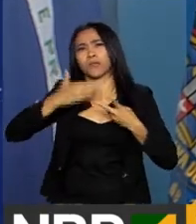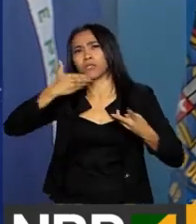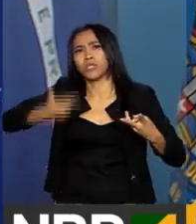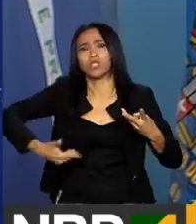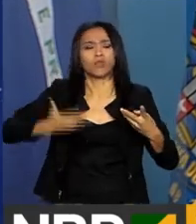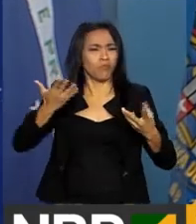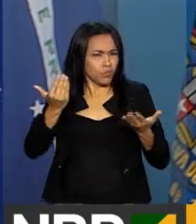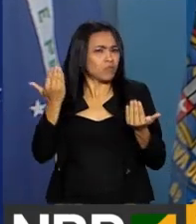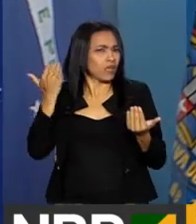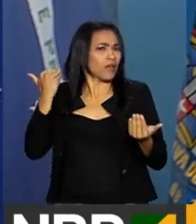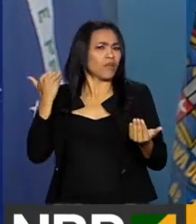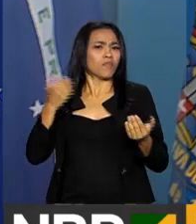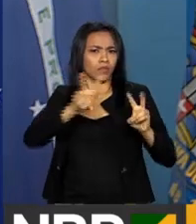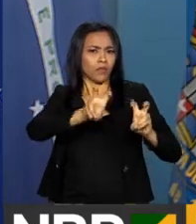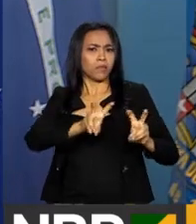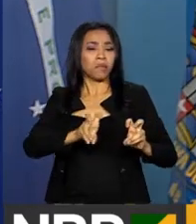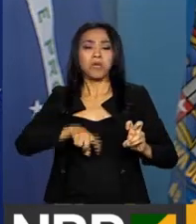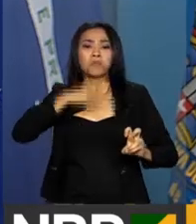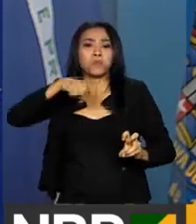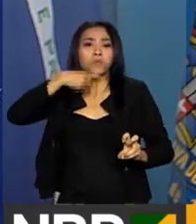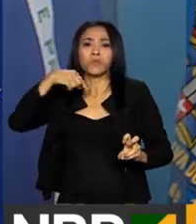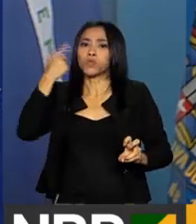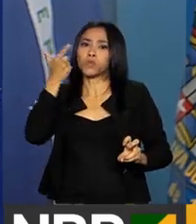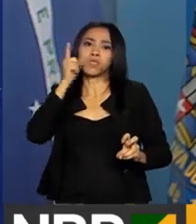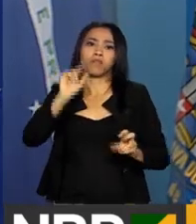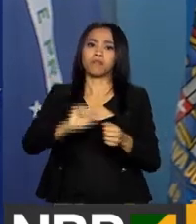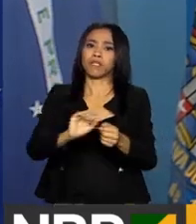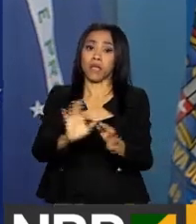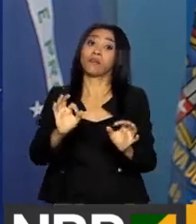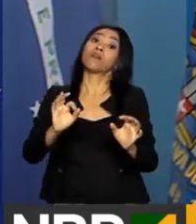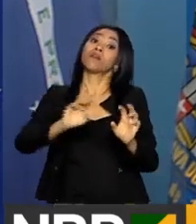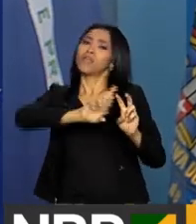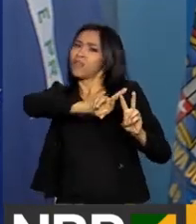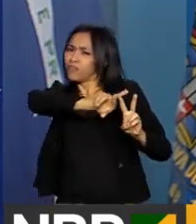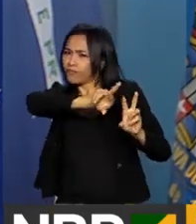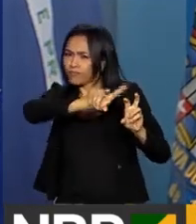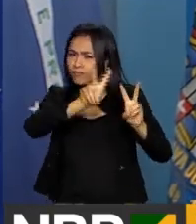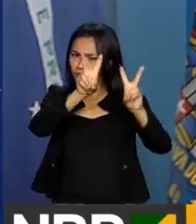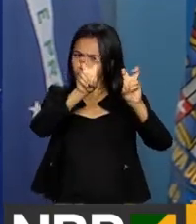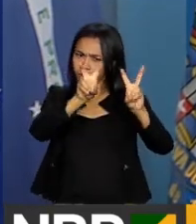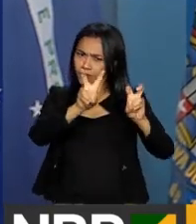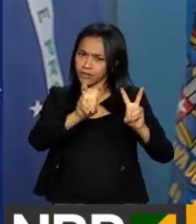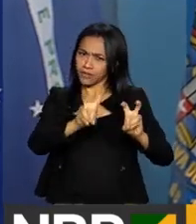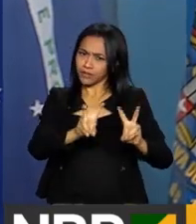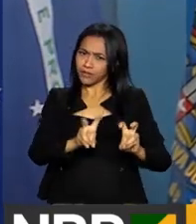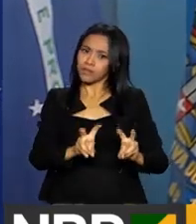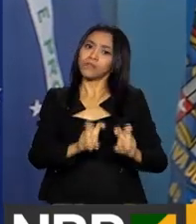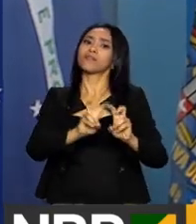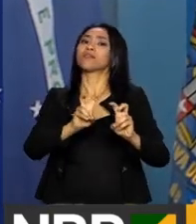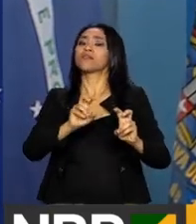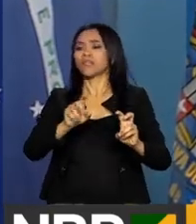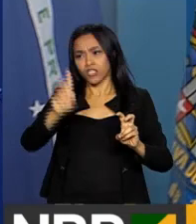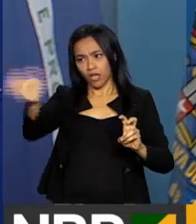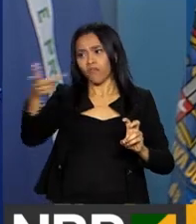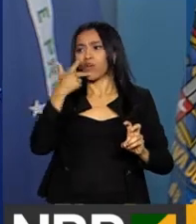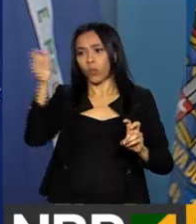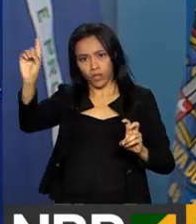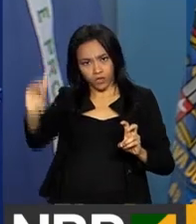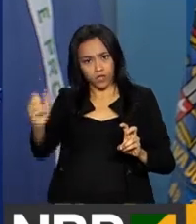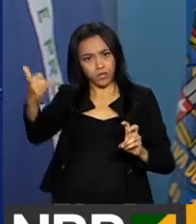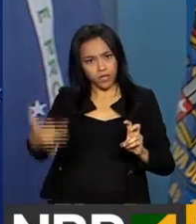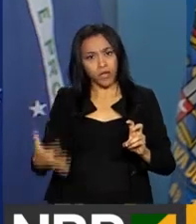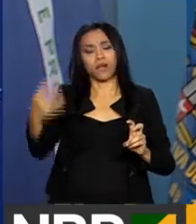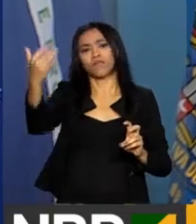tempo e jamais levados a efeito entre eles como disse ottoni e como disseram márcio também disse omar